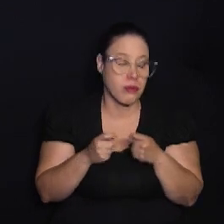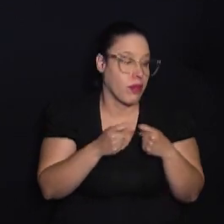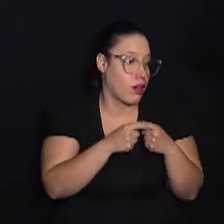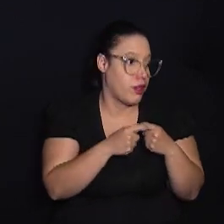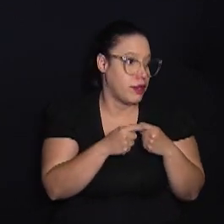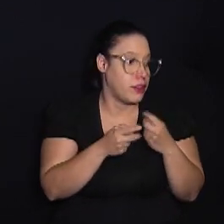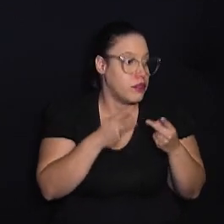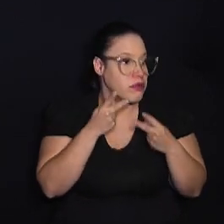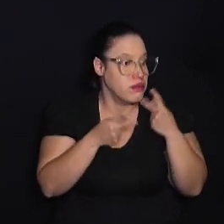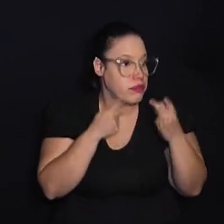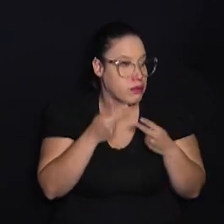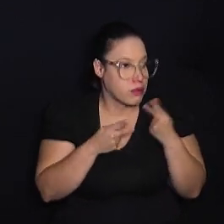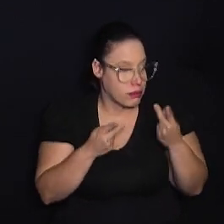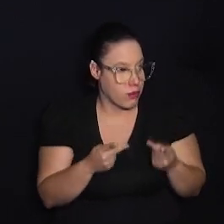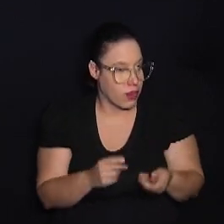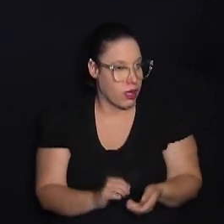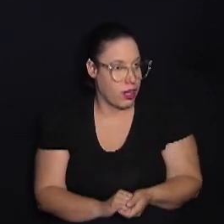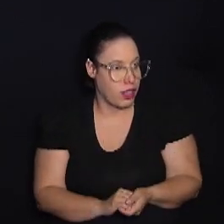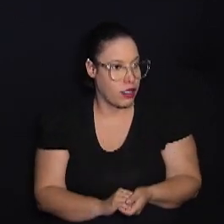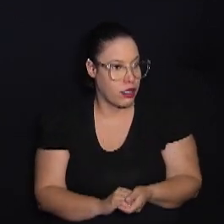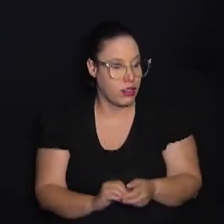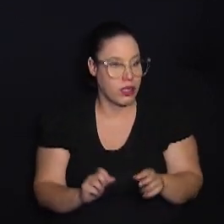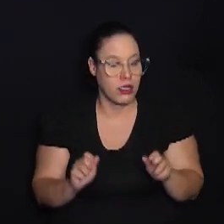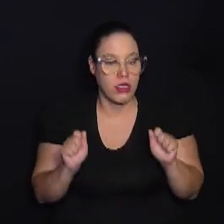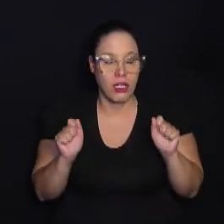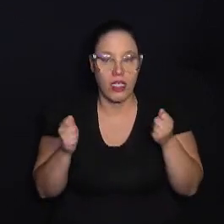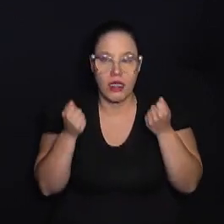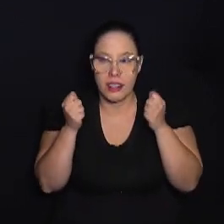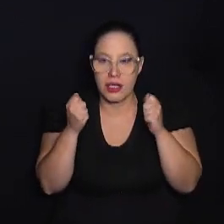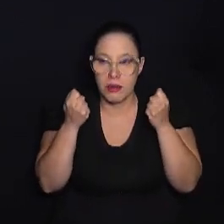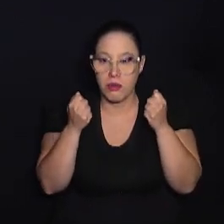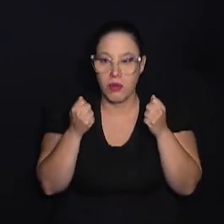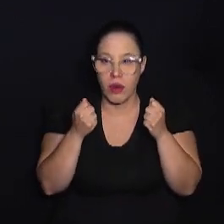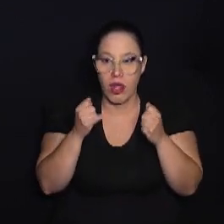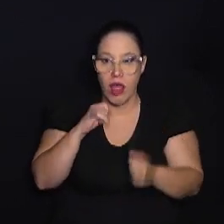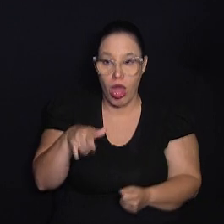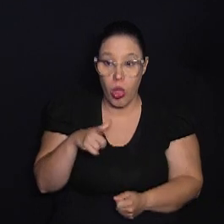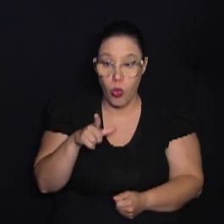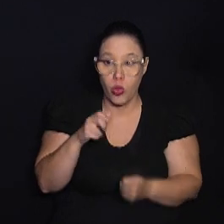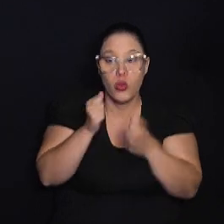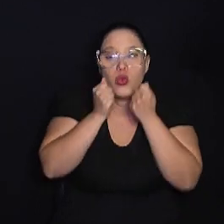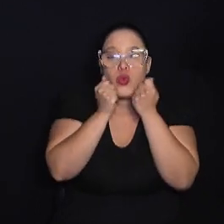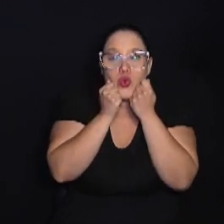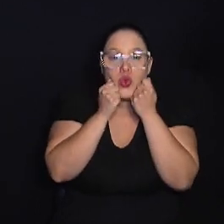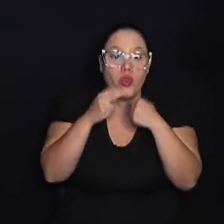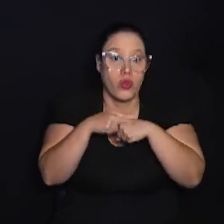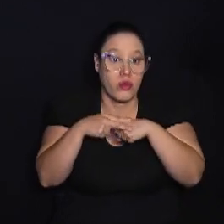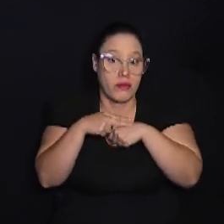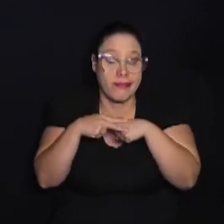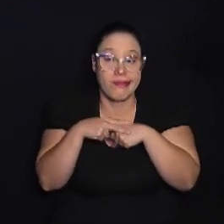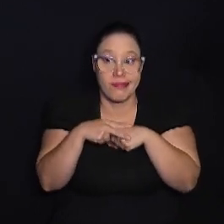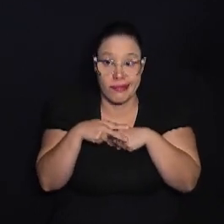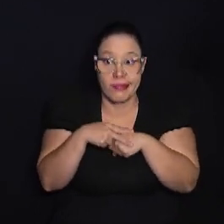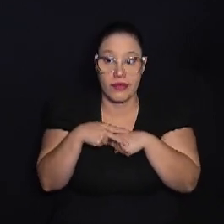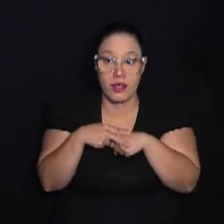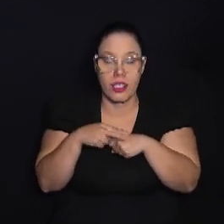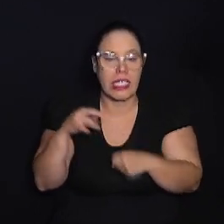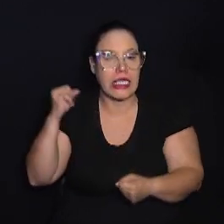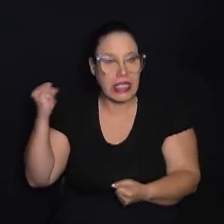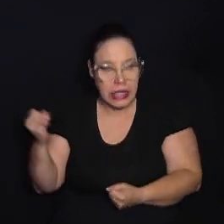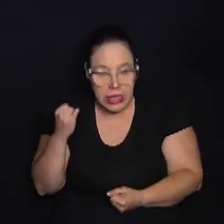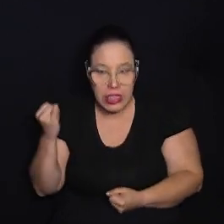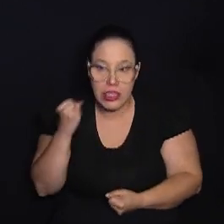senhora falasse um pouquinho, né, dessa campanha do Julho Verde, né, que conscientiza sobre a importância,